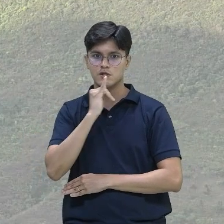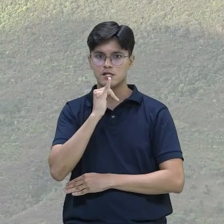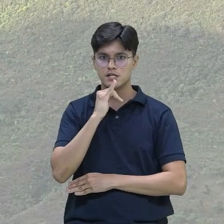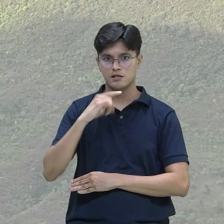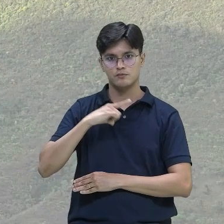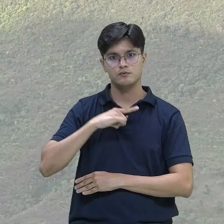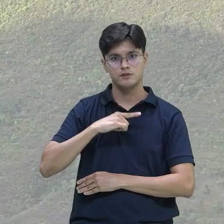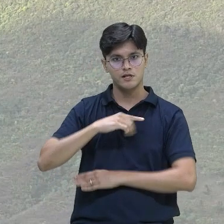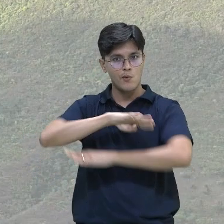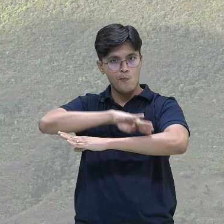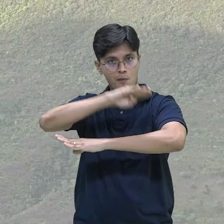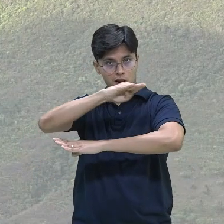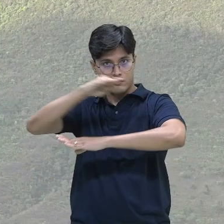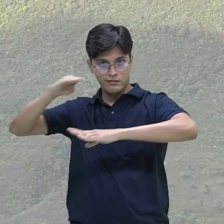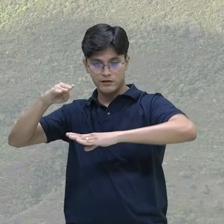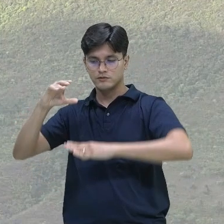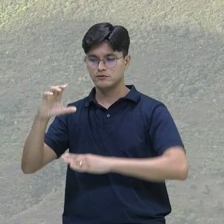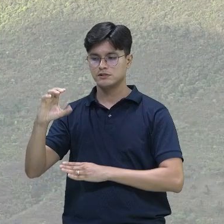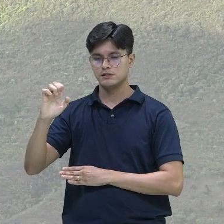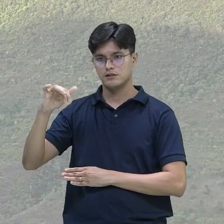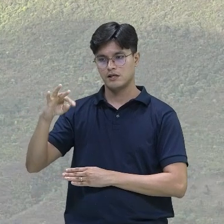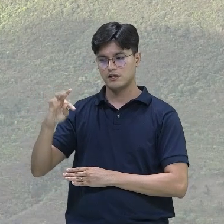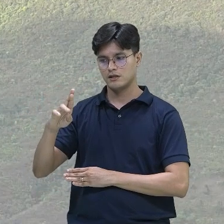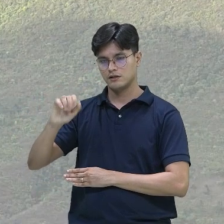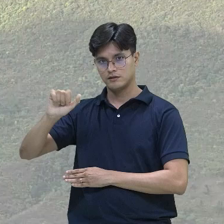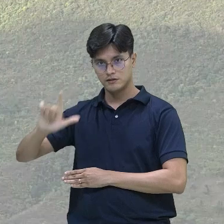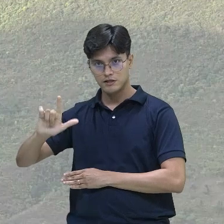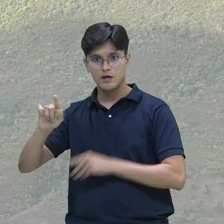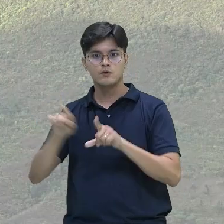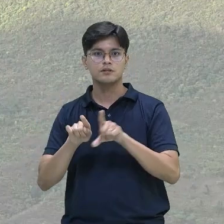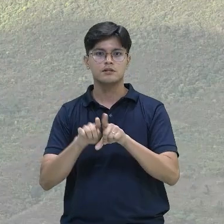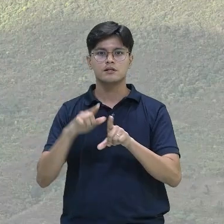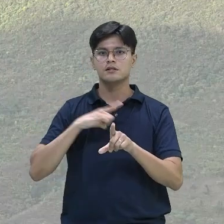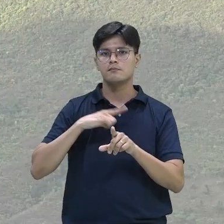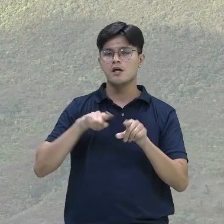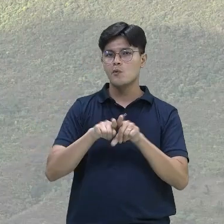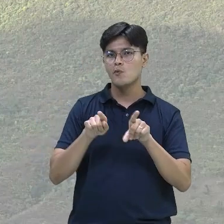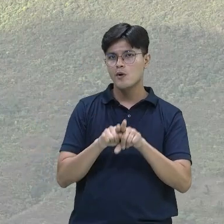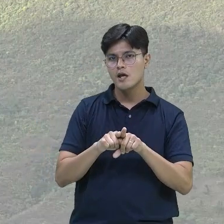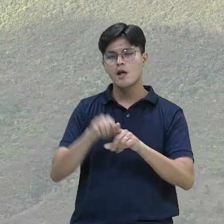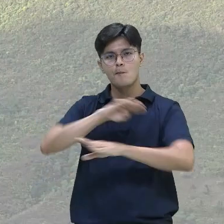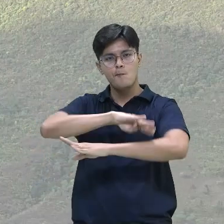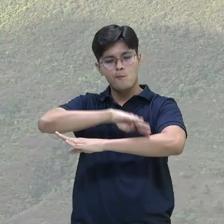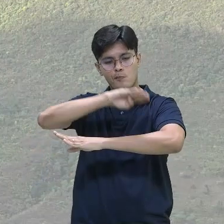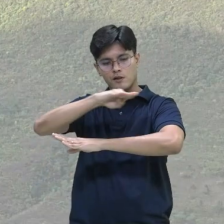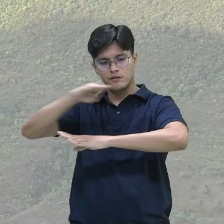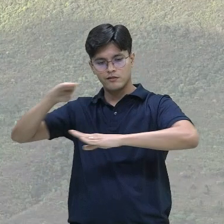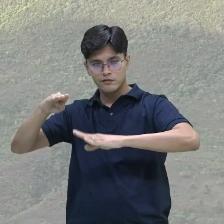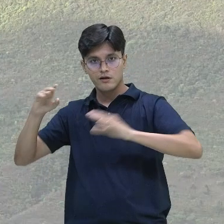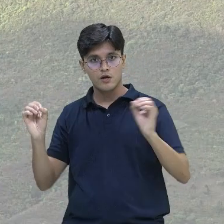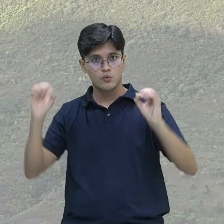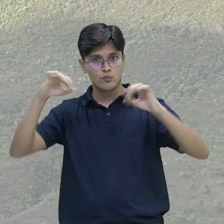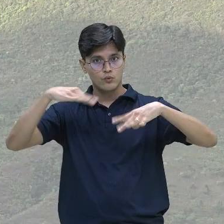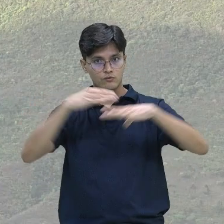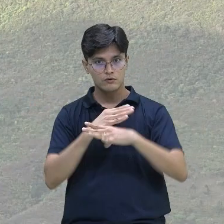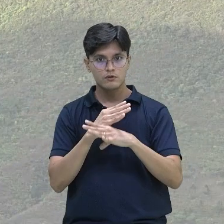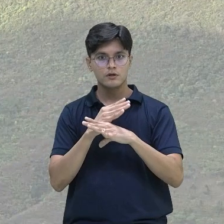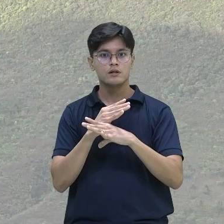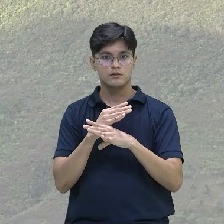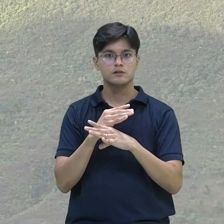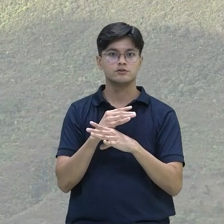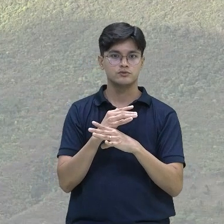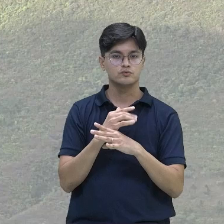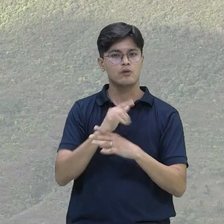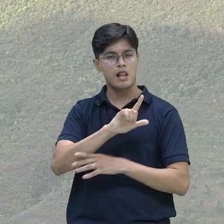Leste e Sudeste. Ele possui ali origem no desgaste de antigas montanhas. Então, antes de ser